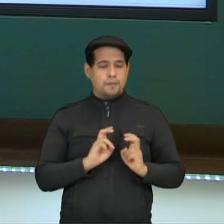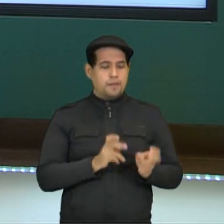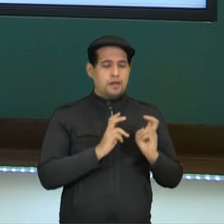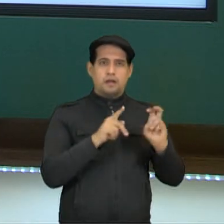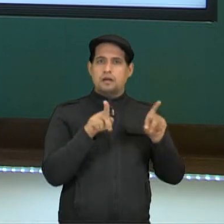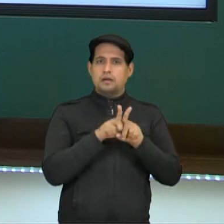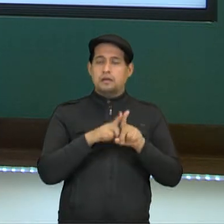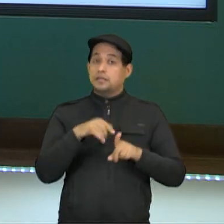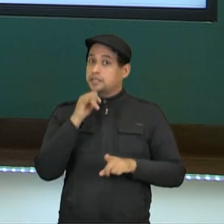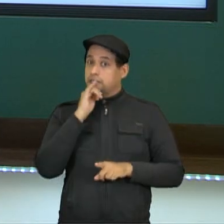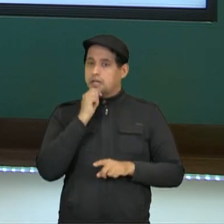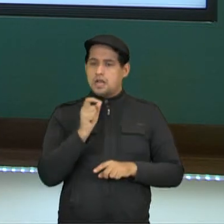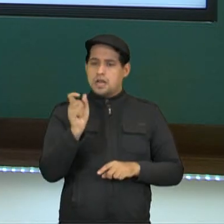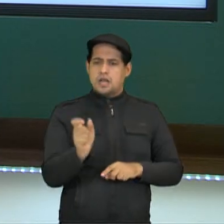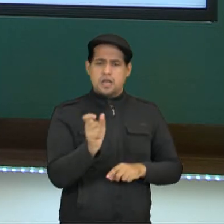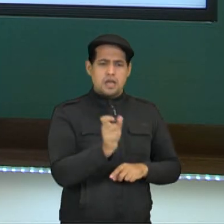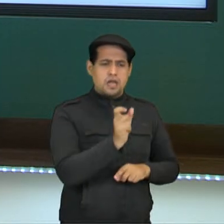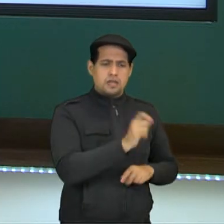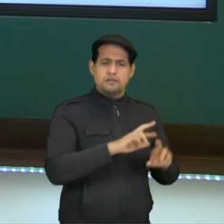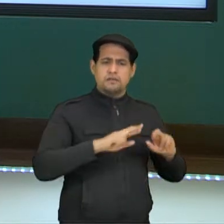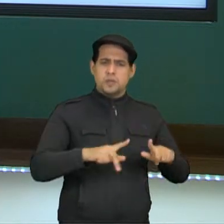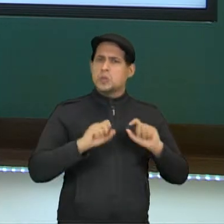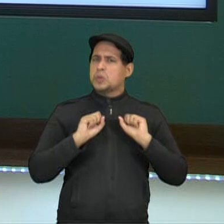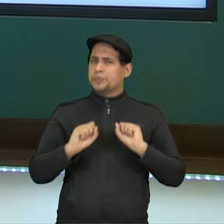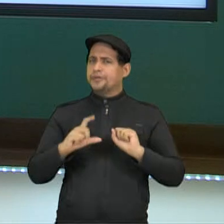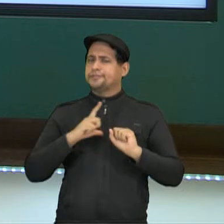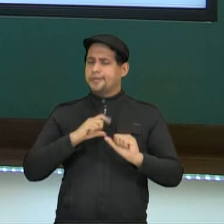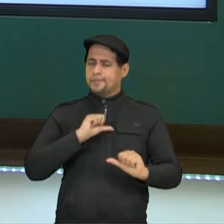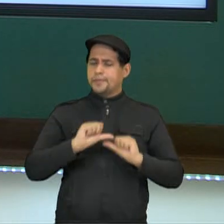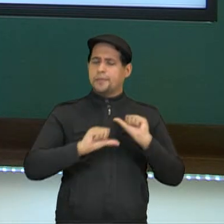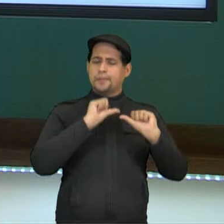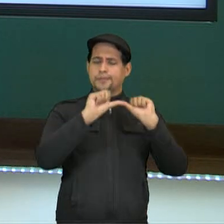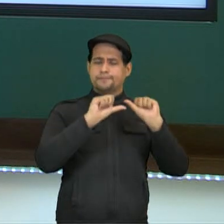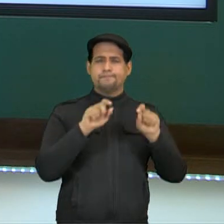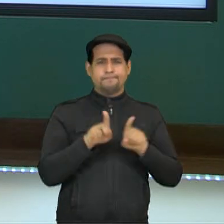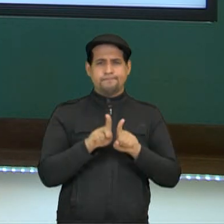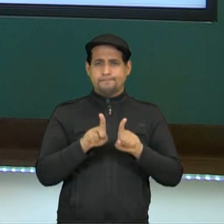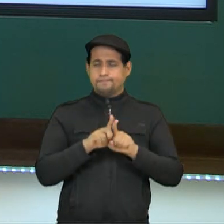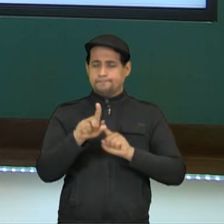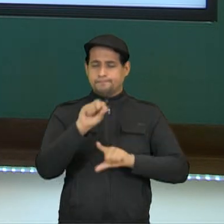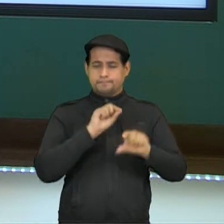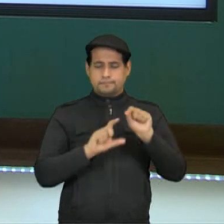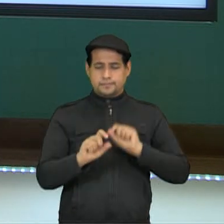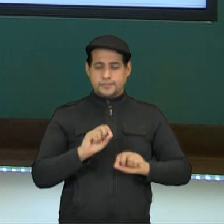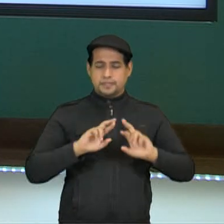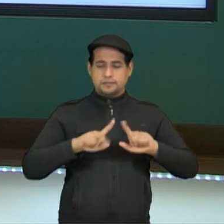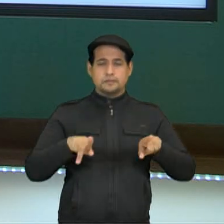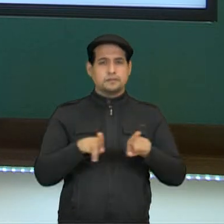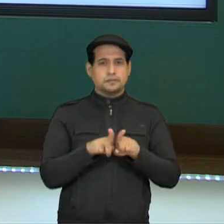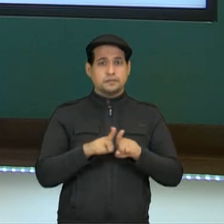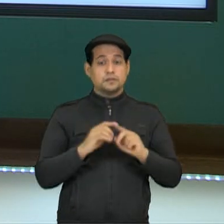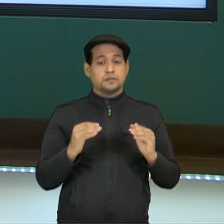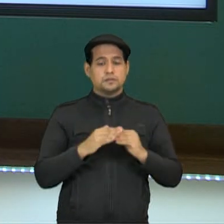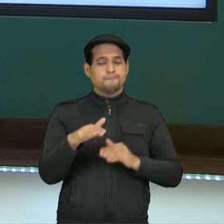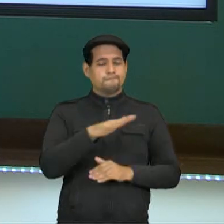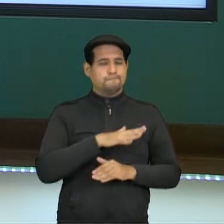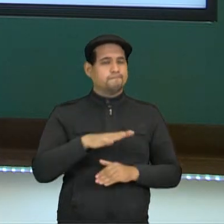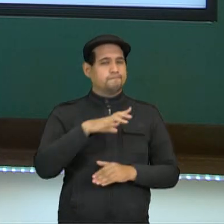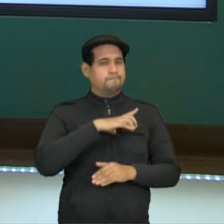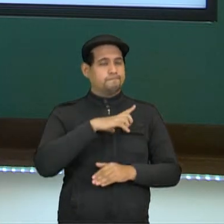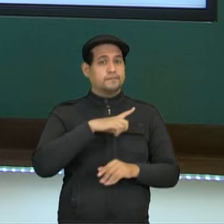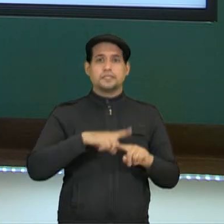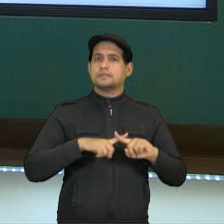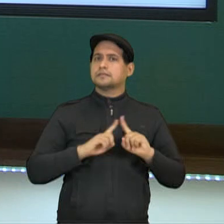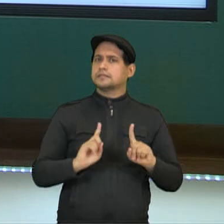que indivíduos diferentes, eles poderiam sofrer processos de seleção diferentes conforme o ambiente onde eles